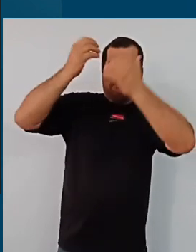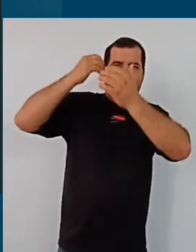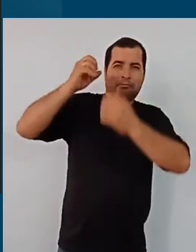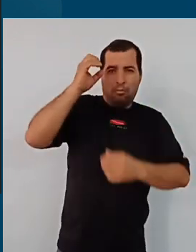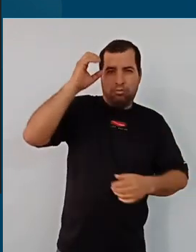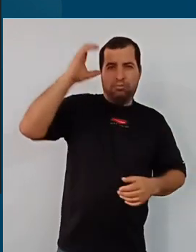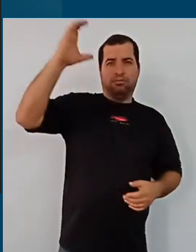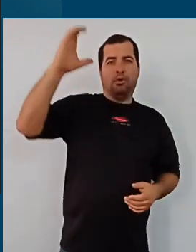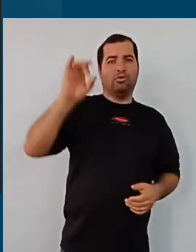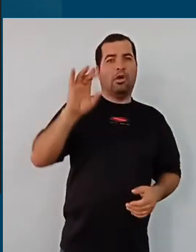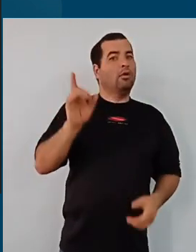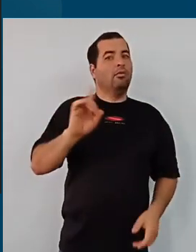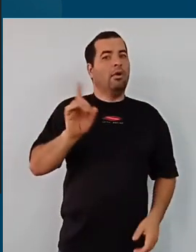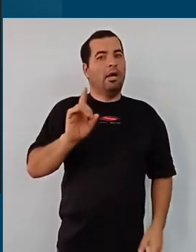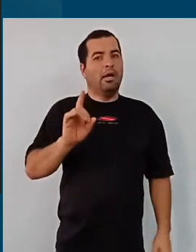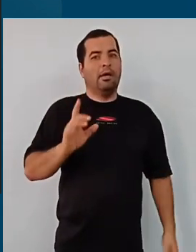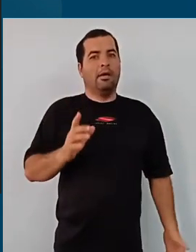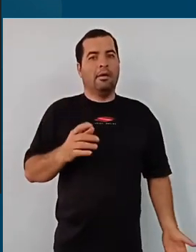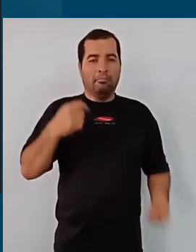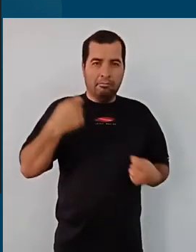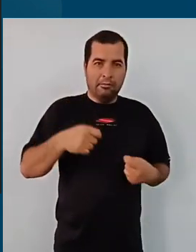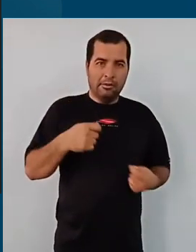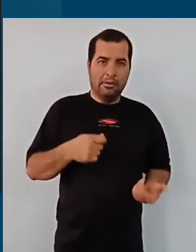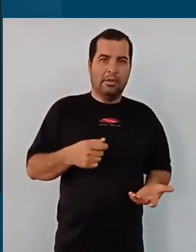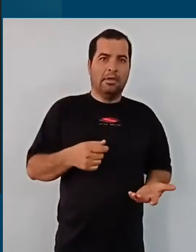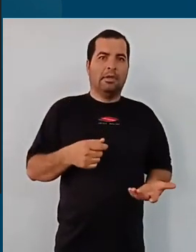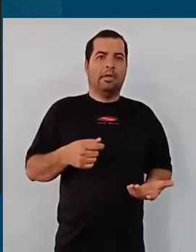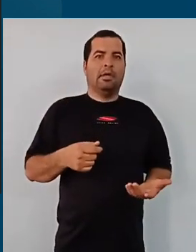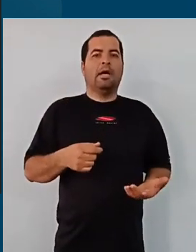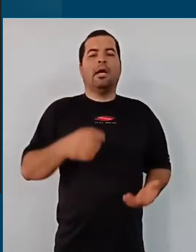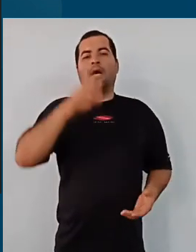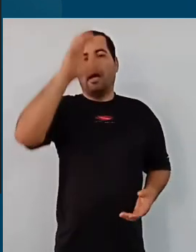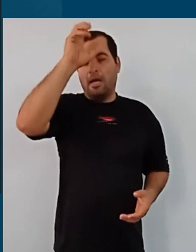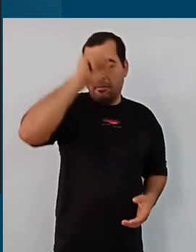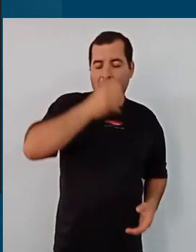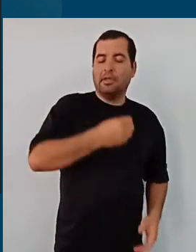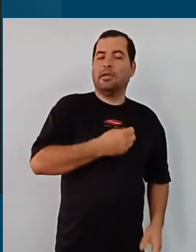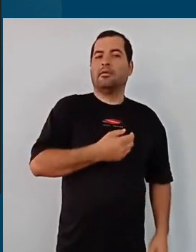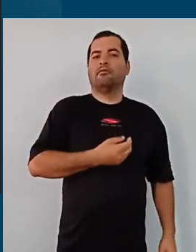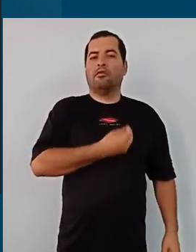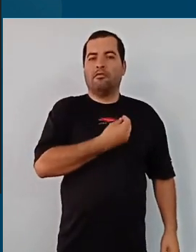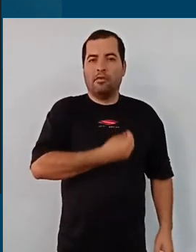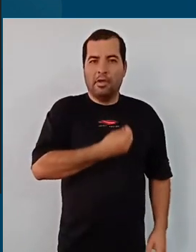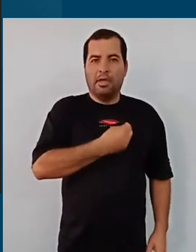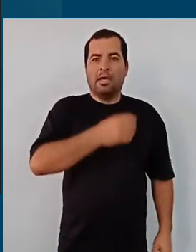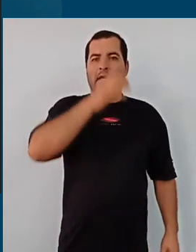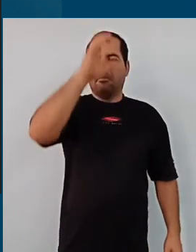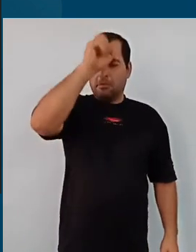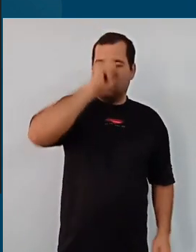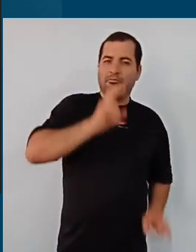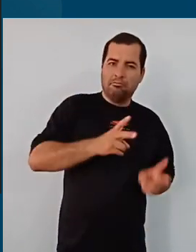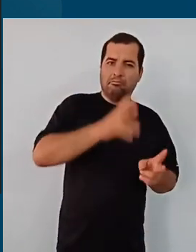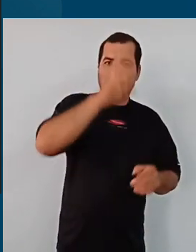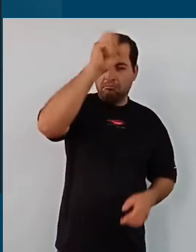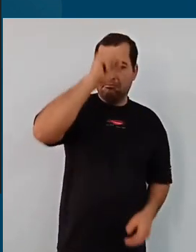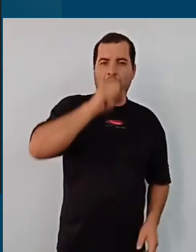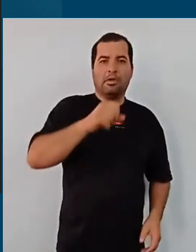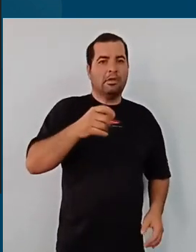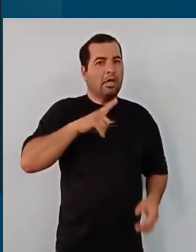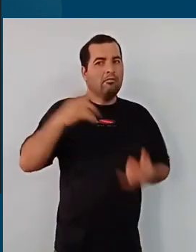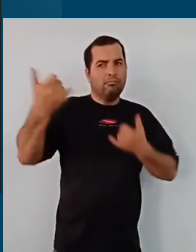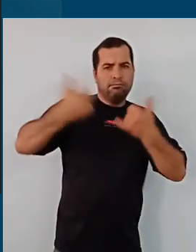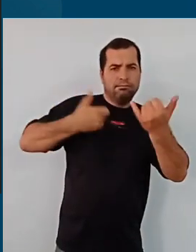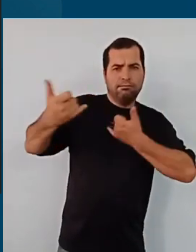Requer o desenvolvimento de competências para, e aí volta de novo, aprender a aprender, saber lidar com a informação cada vez mais